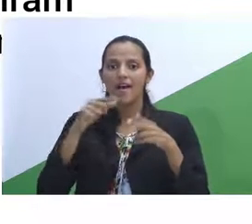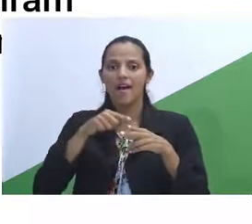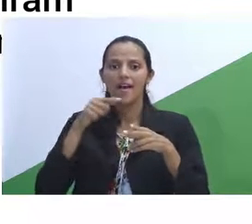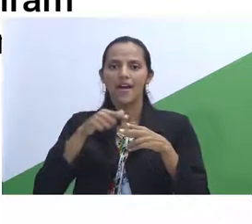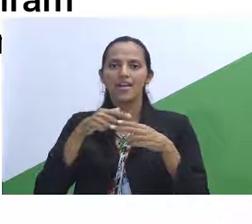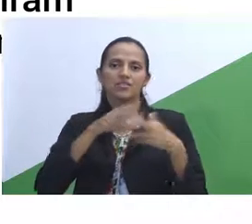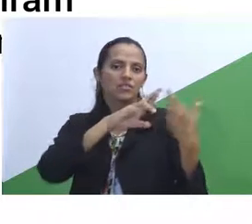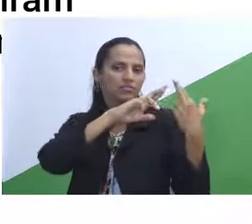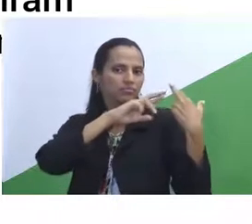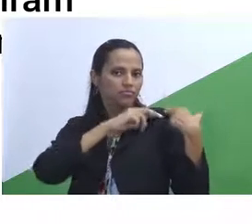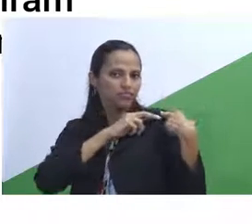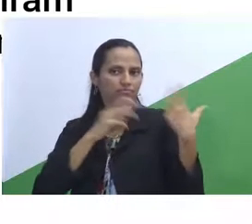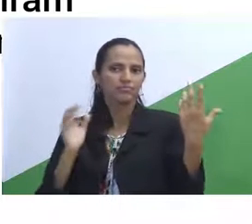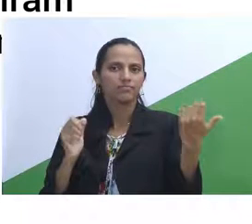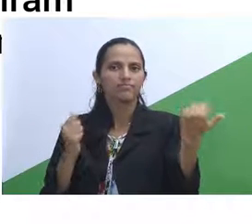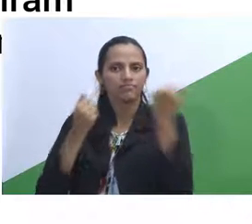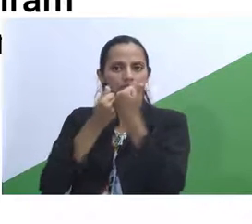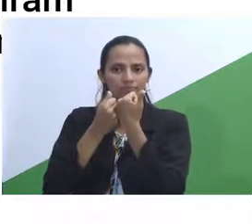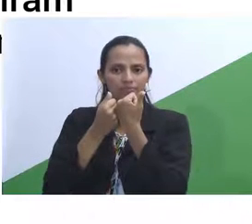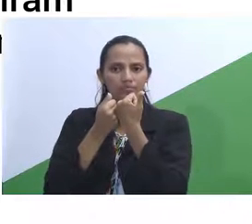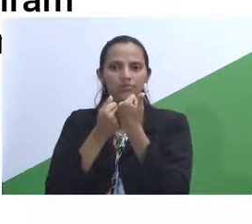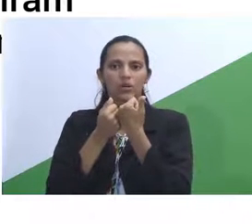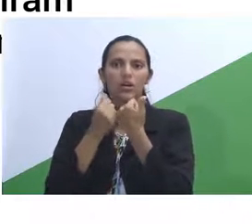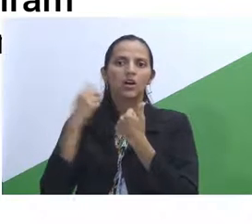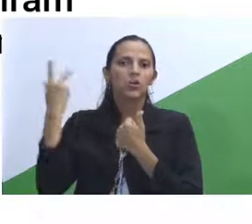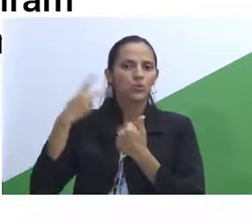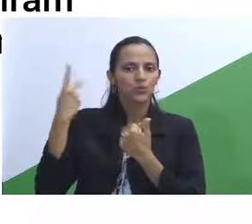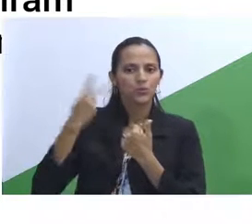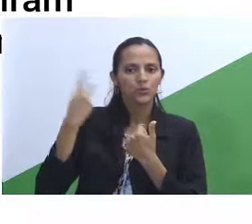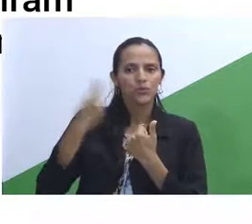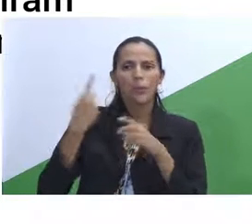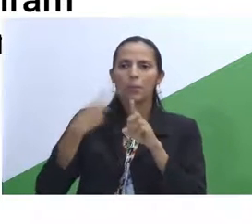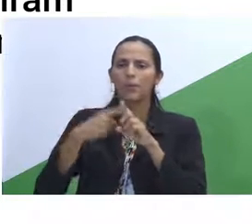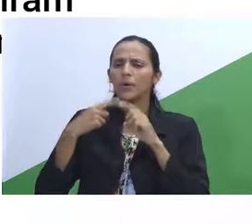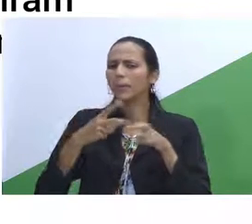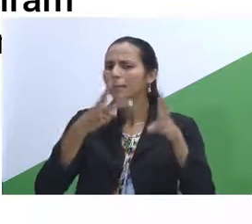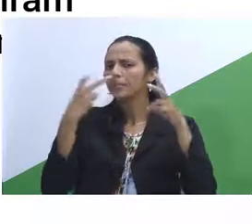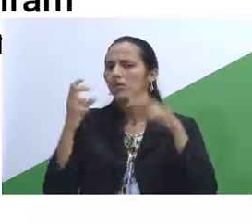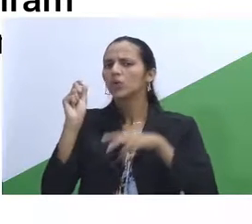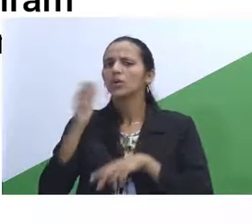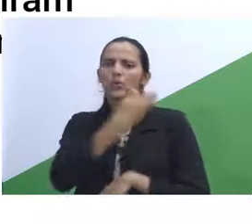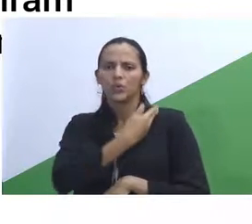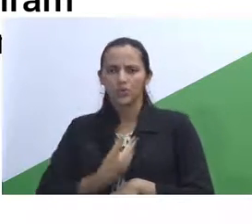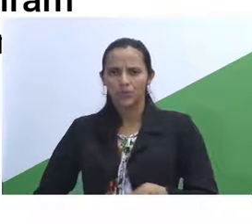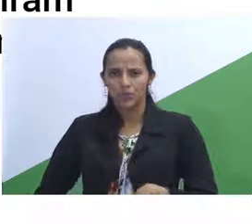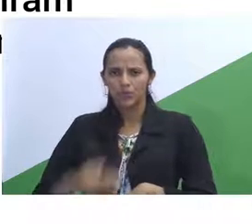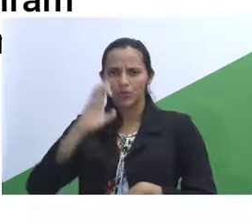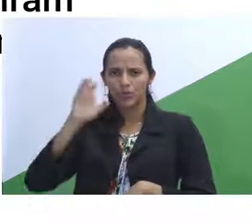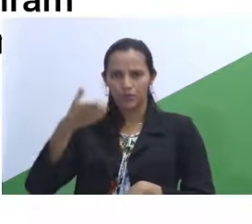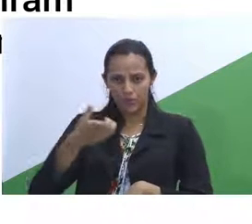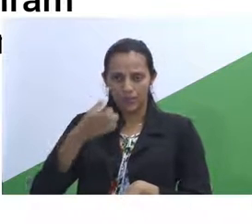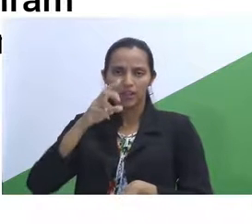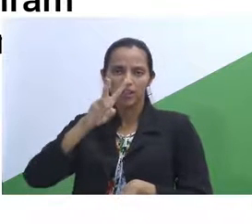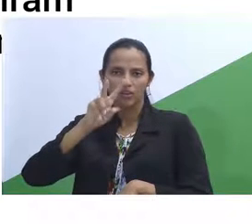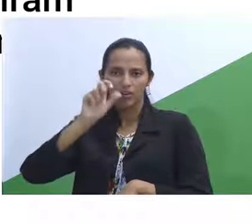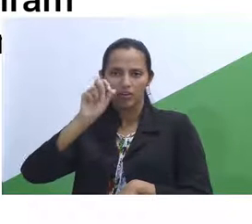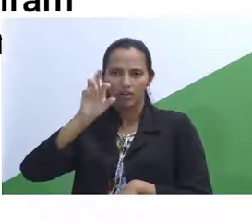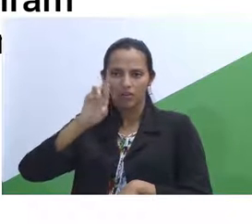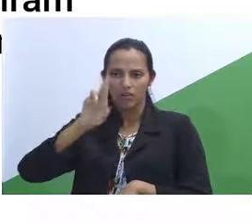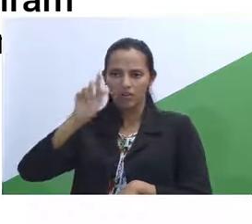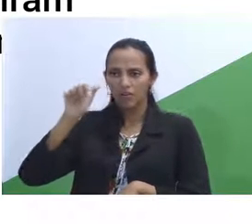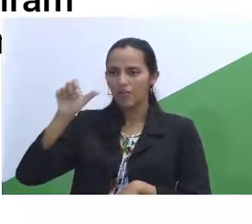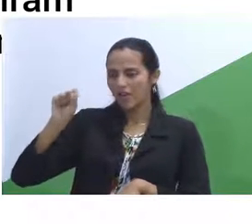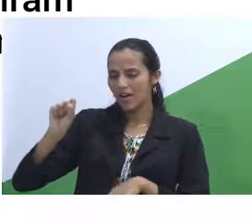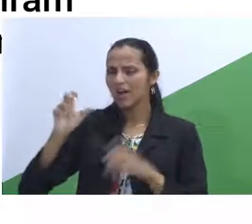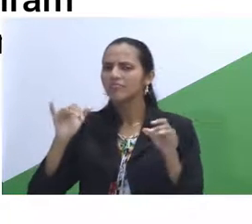eles vão reagir, porque eles vão perceber, então, que foi um golpe de Estado, que Vargas forjou, então, esse plano. A gente vai ver, então, aí, A e